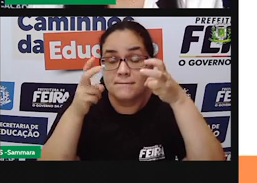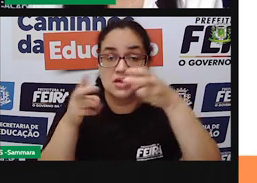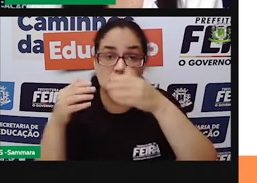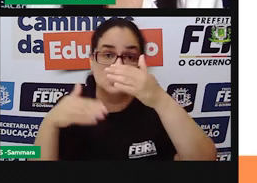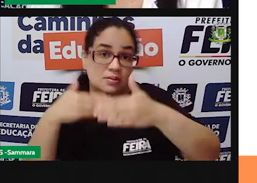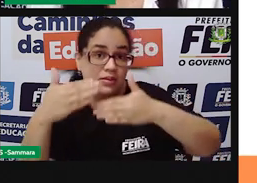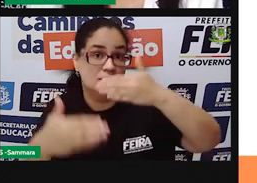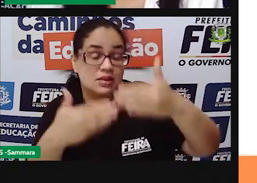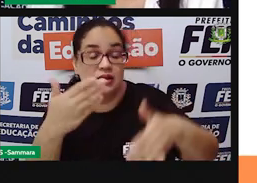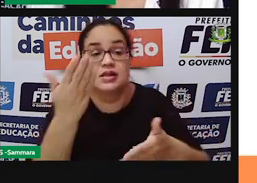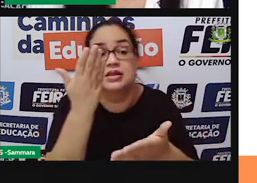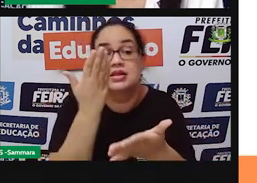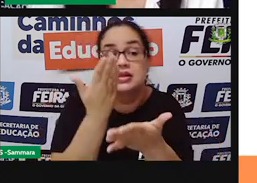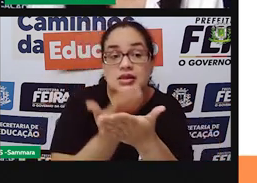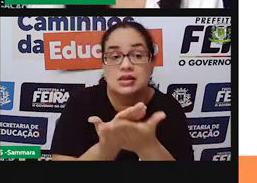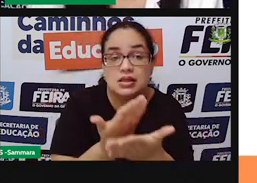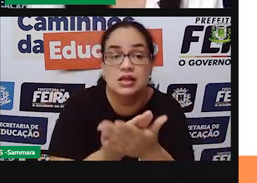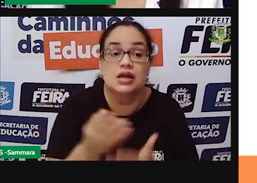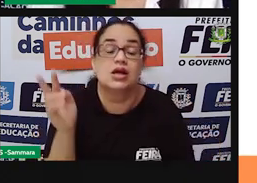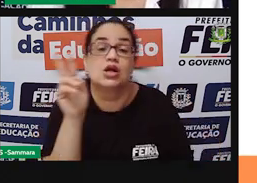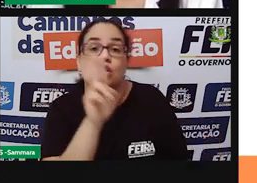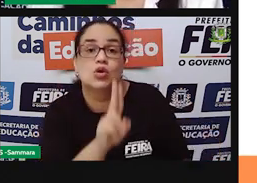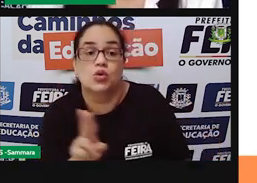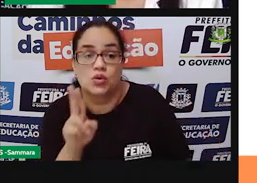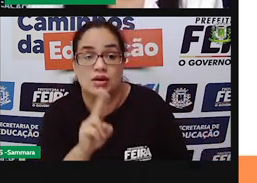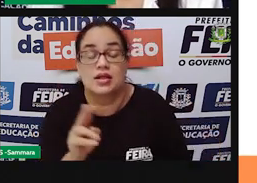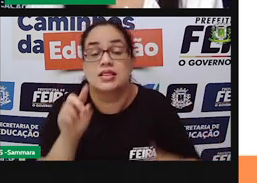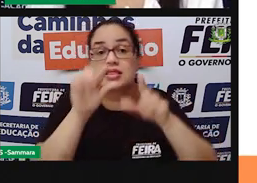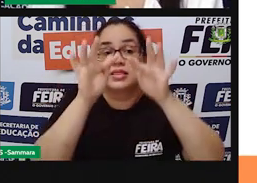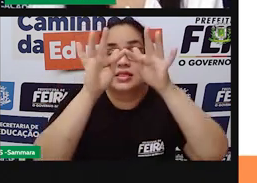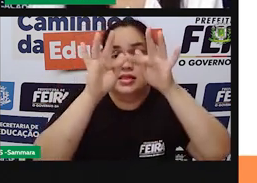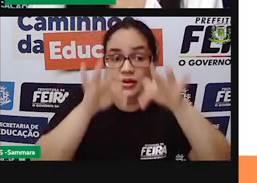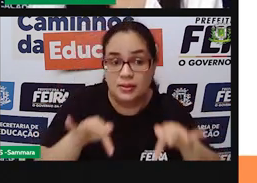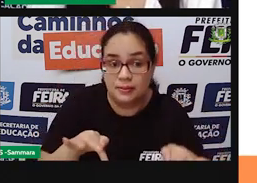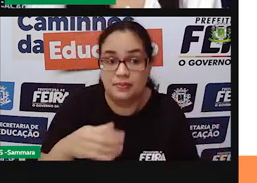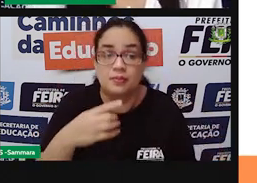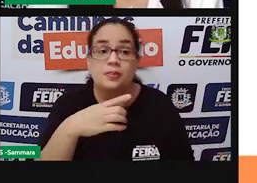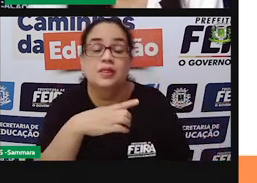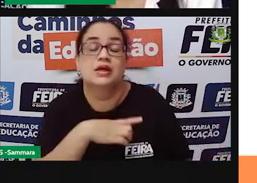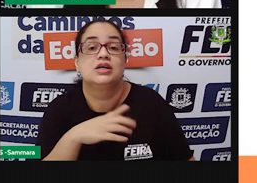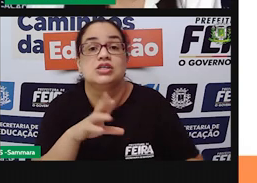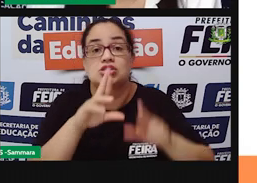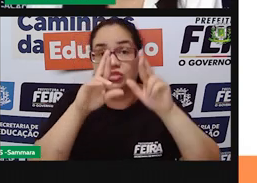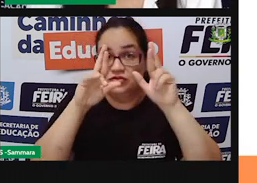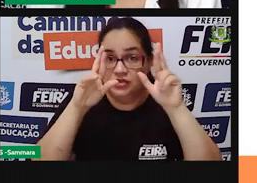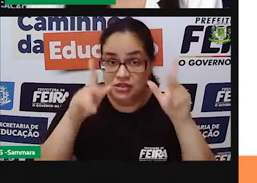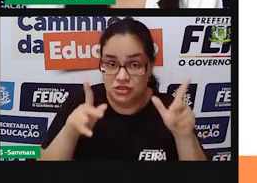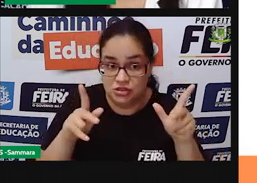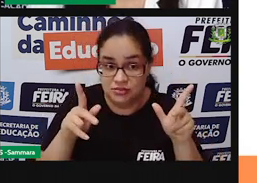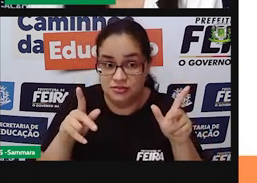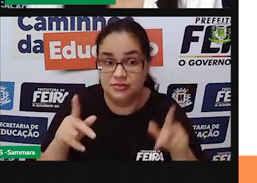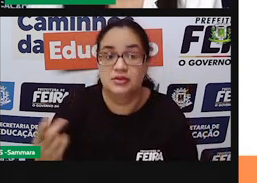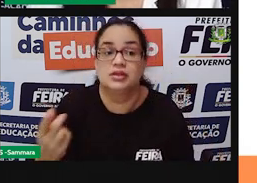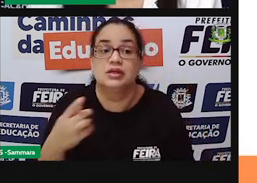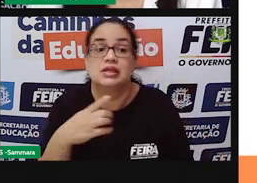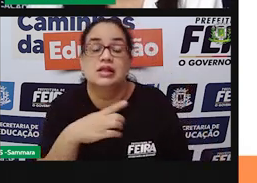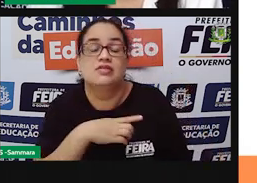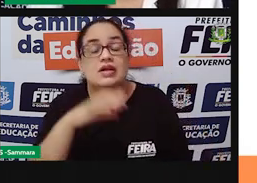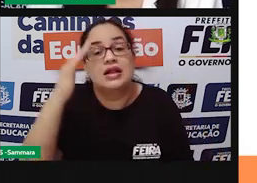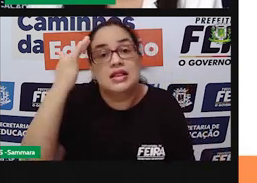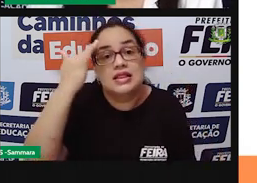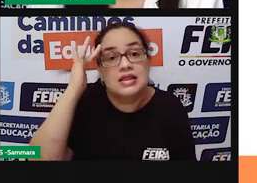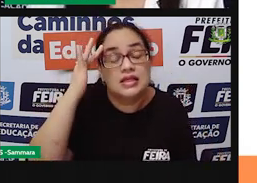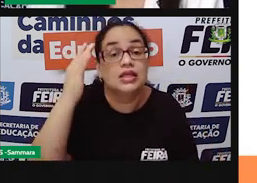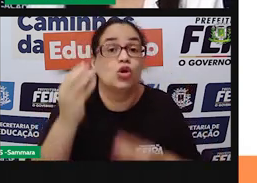desta aula, que a utilização dessas terminações tem indicações diferentes. Então a gente vai entender